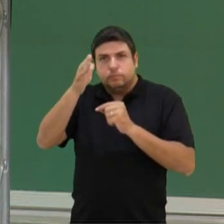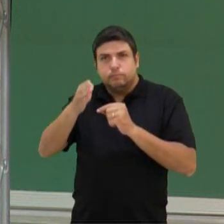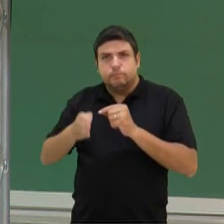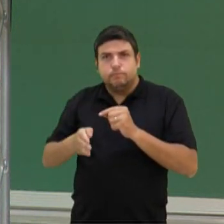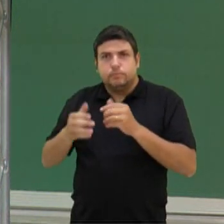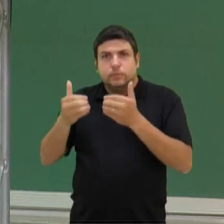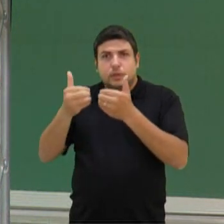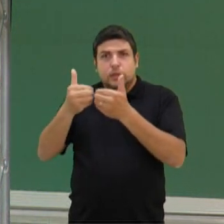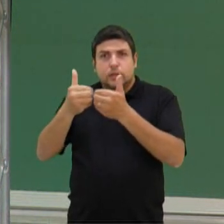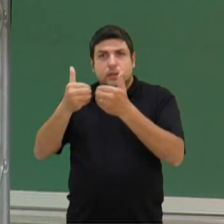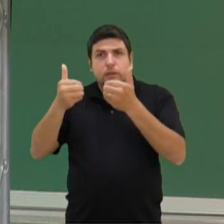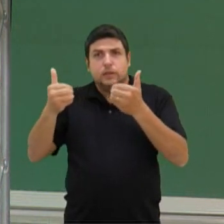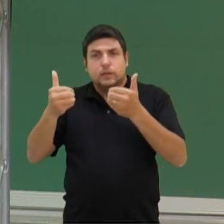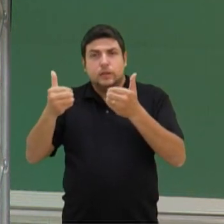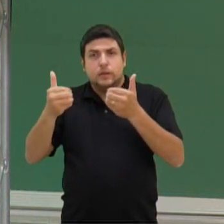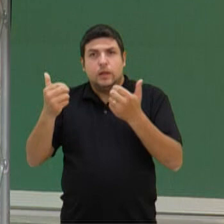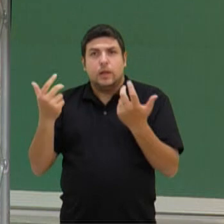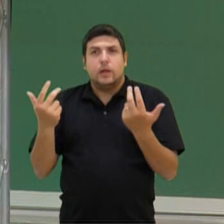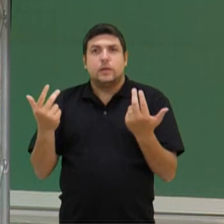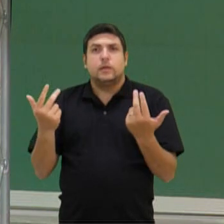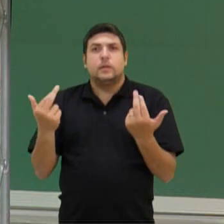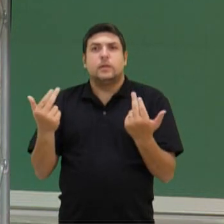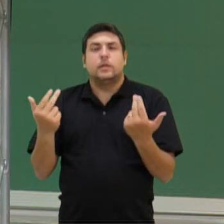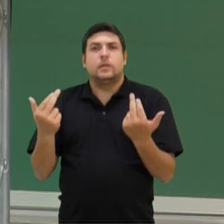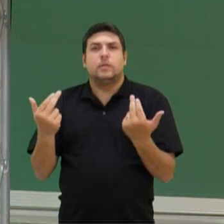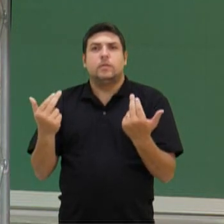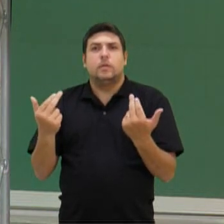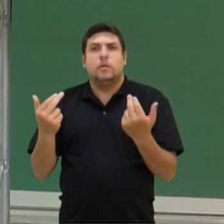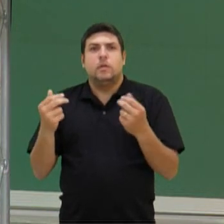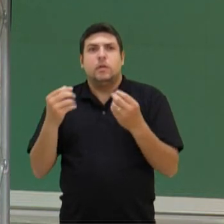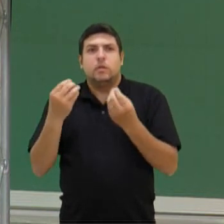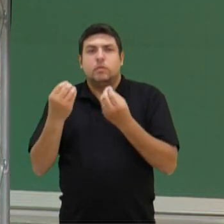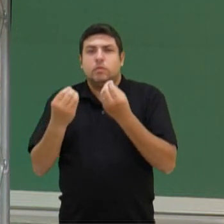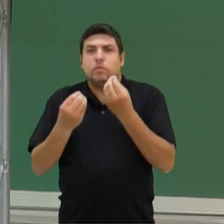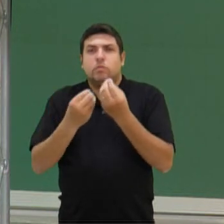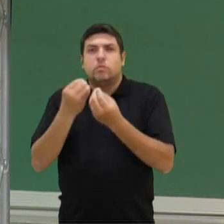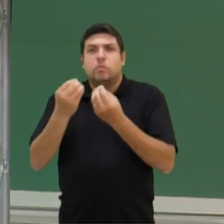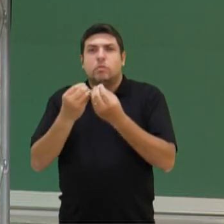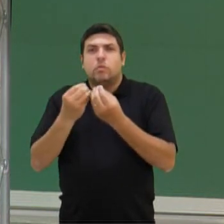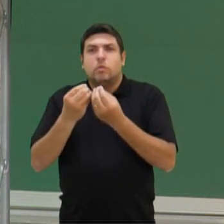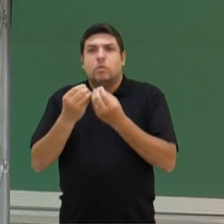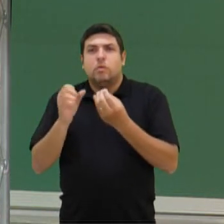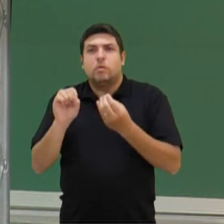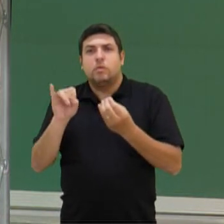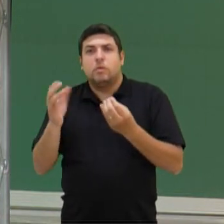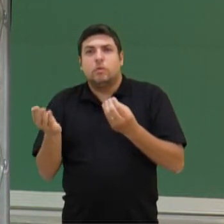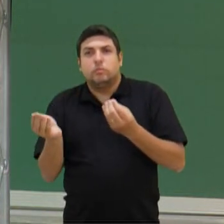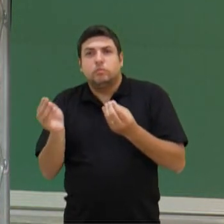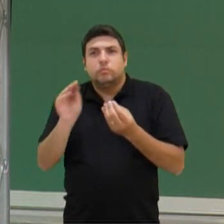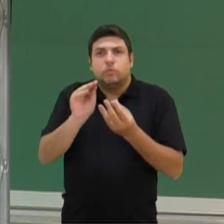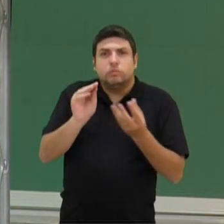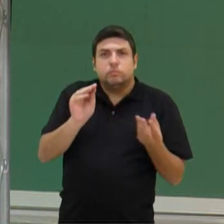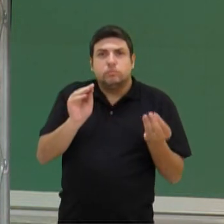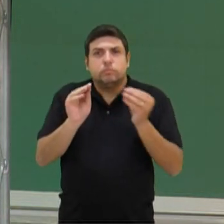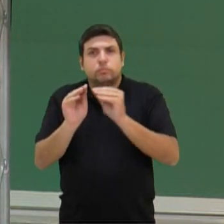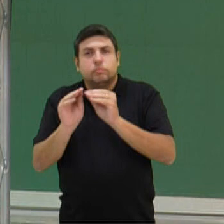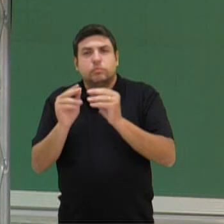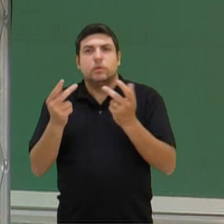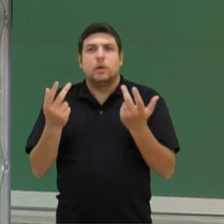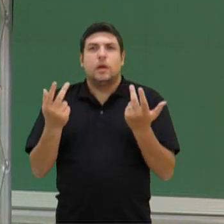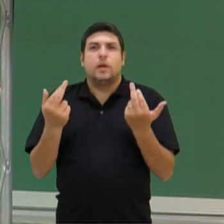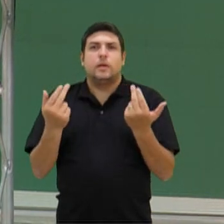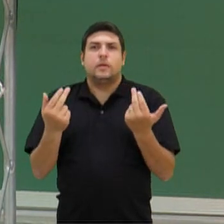divisão, ele vai se tornar simétrico de qualquer forma que você faça a dobra nessa imagem.